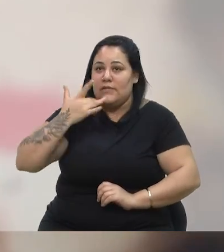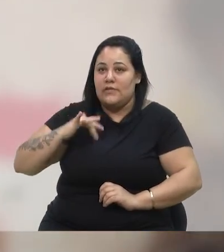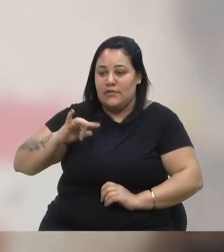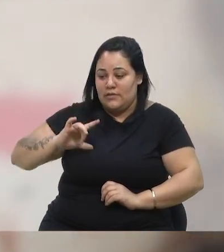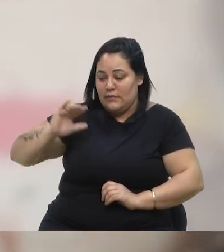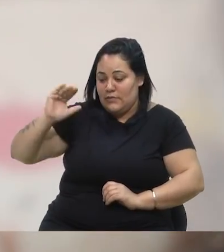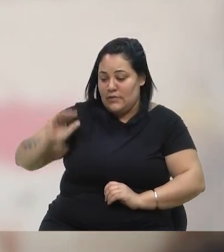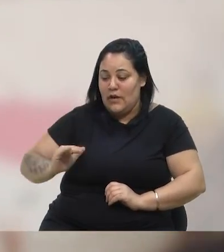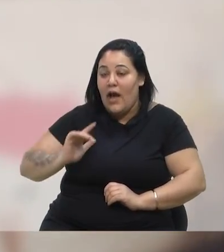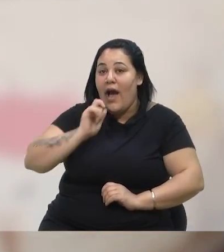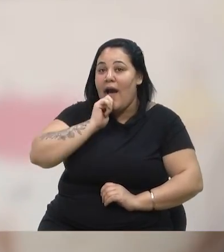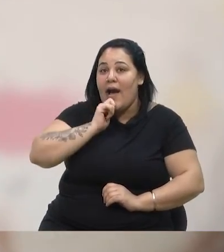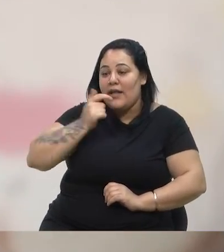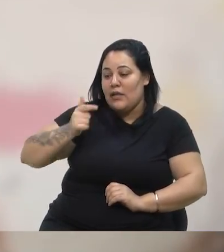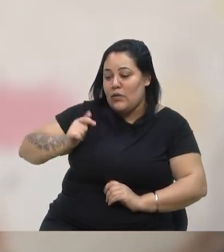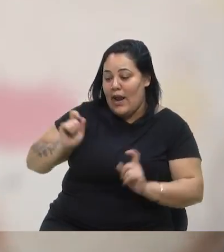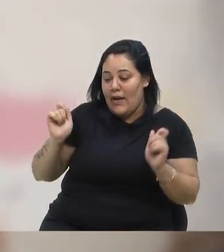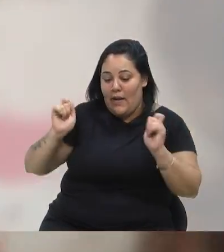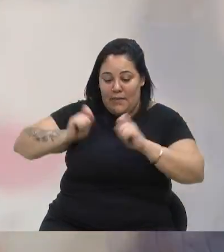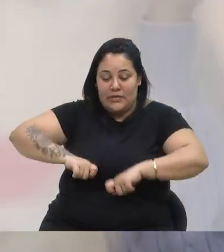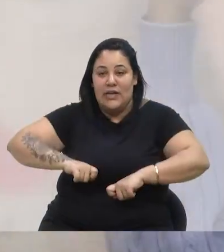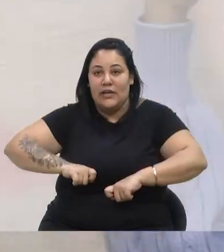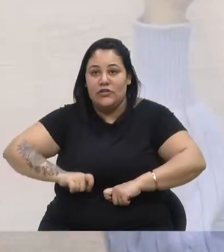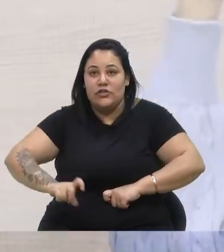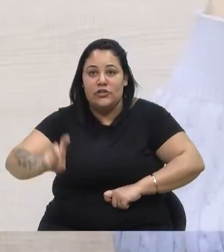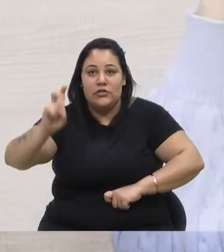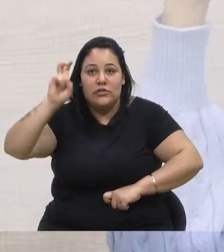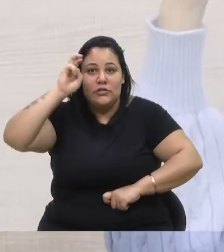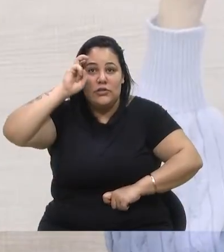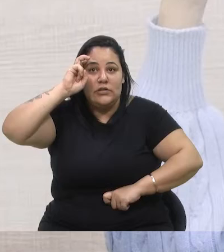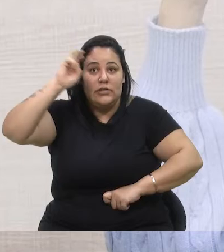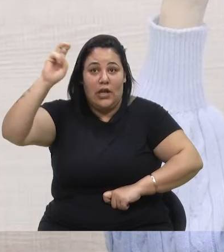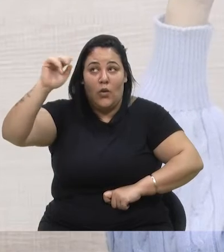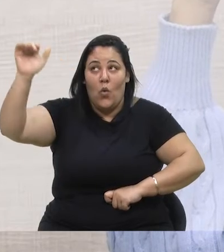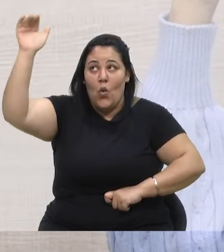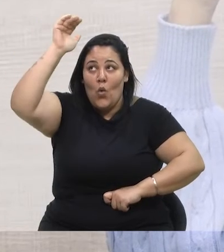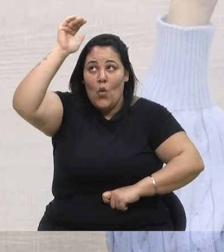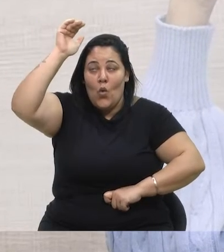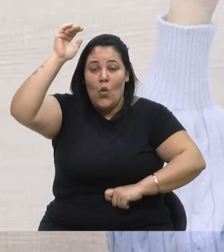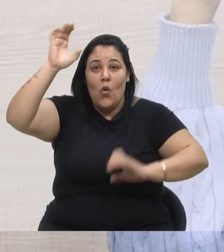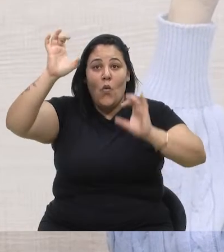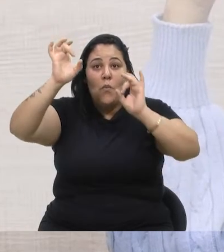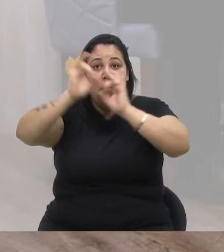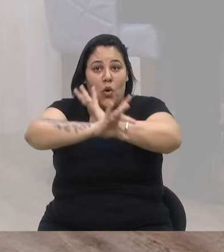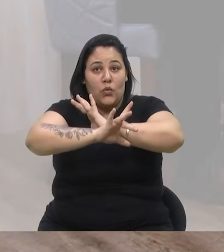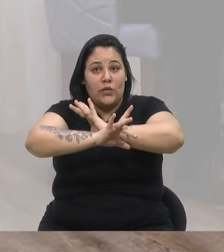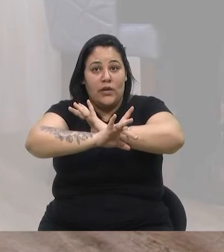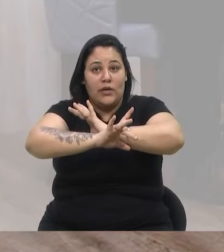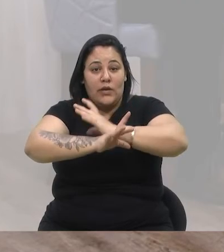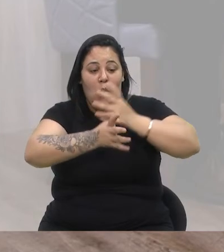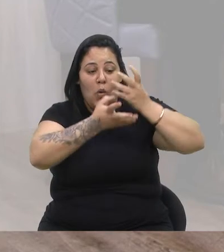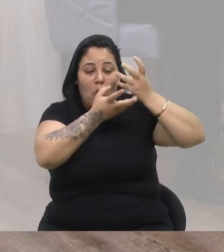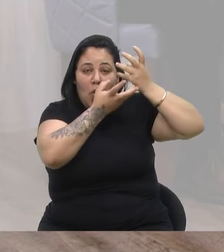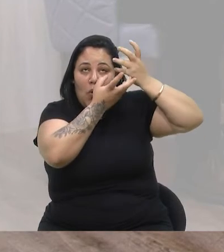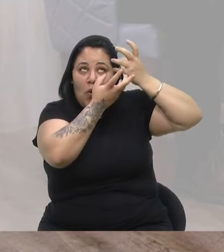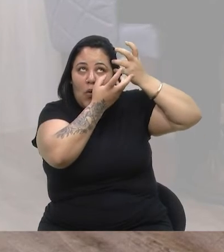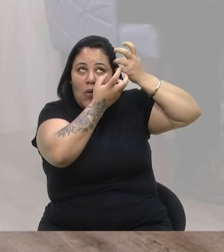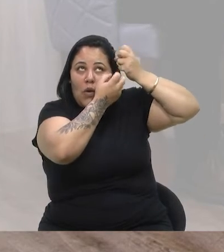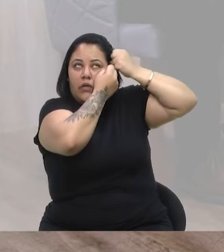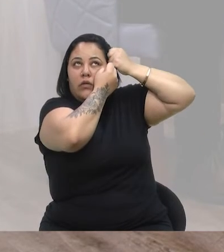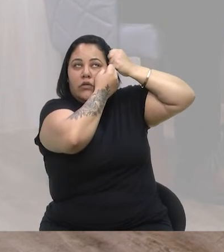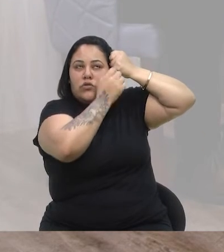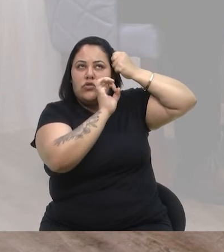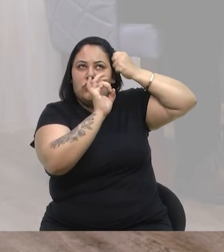que vai viajar para Itália, viajar para Espanha. Sobre a retenção, varia muito da idade e do relacionamento